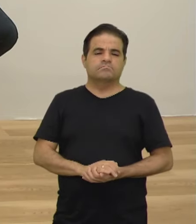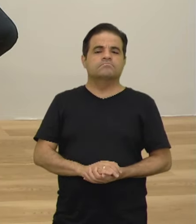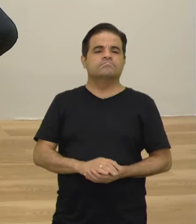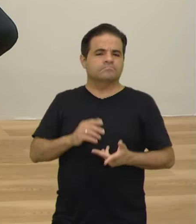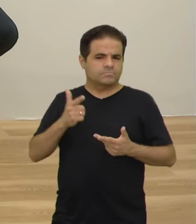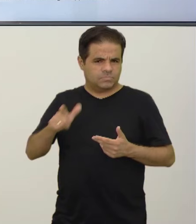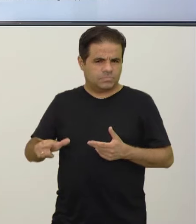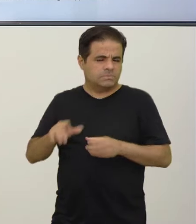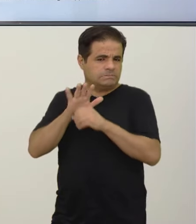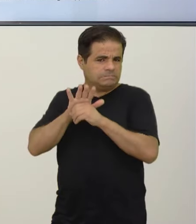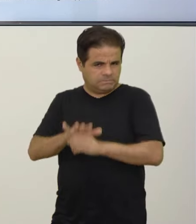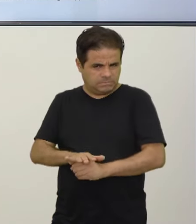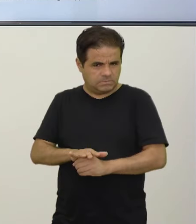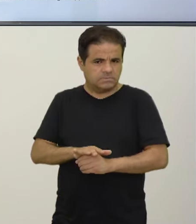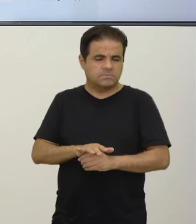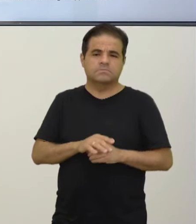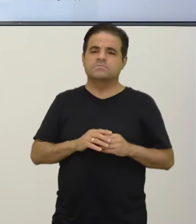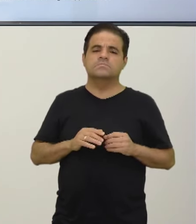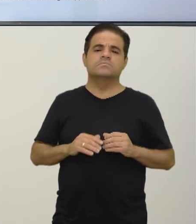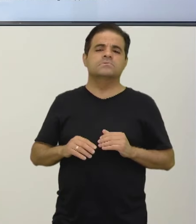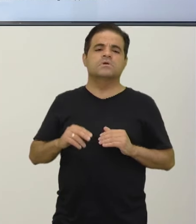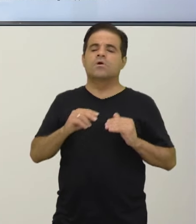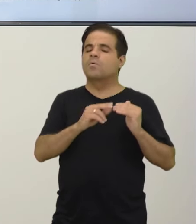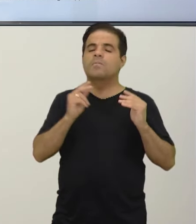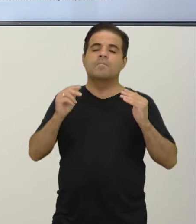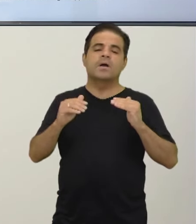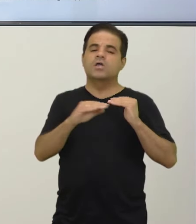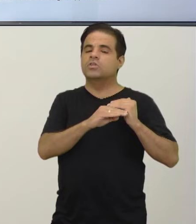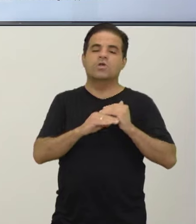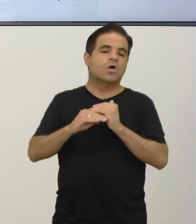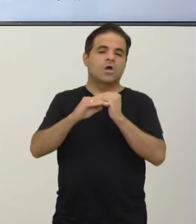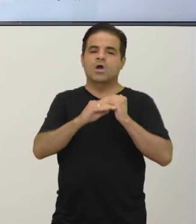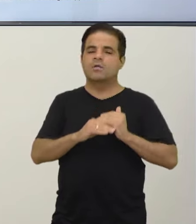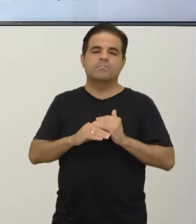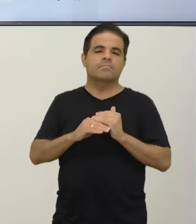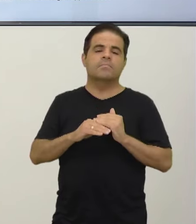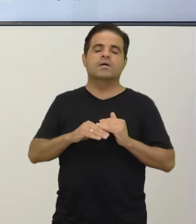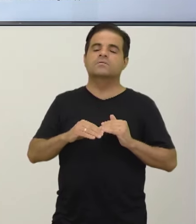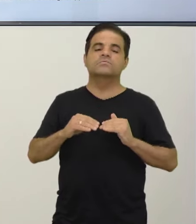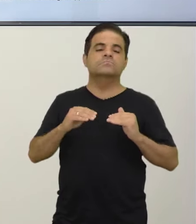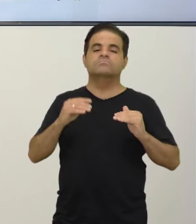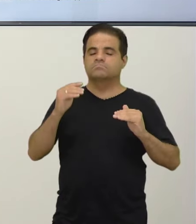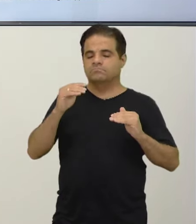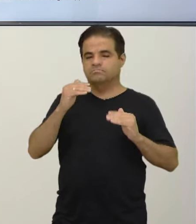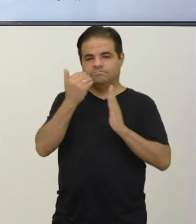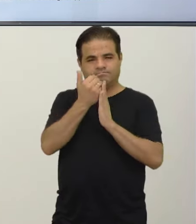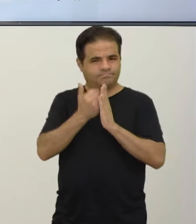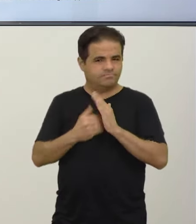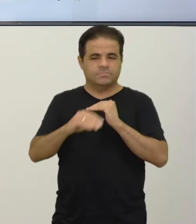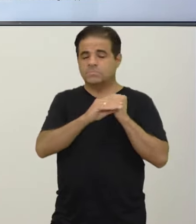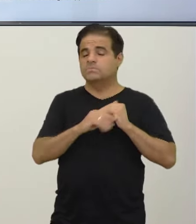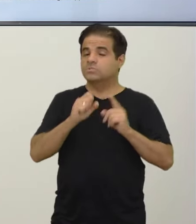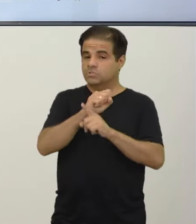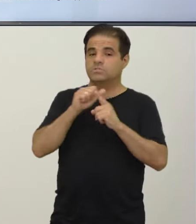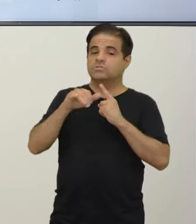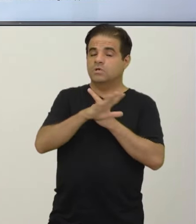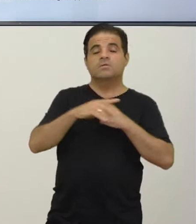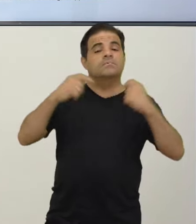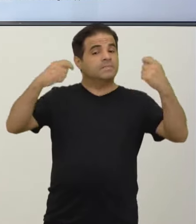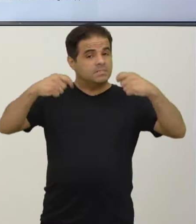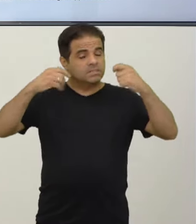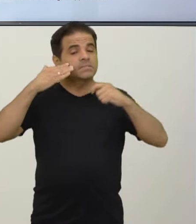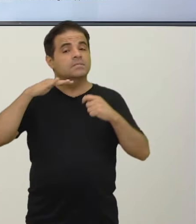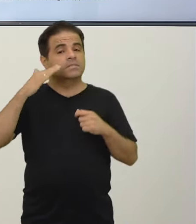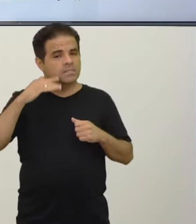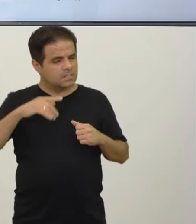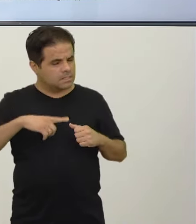Depreciativo. Depreciativo. É norma padrão. Só que qual é o ponto? Quando a gente vive em sociedade, a gente tem que entender